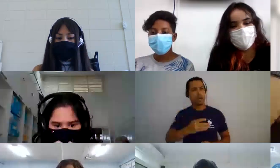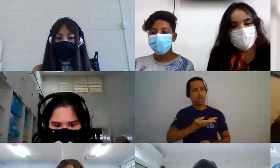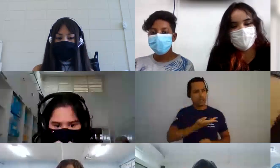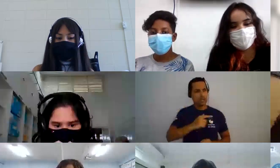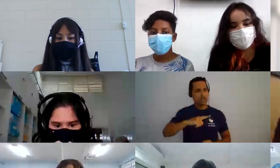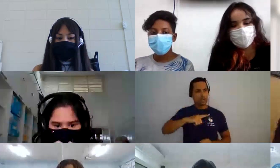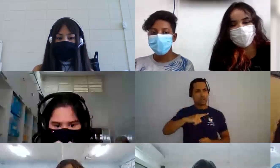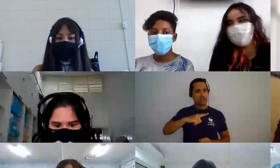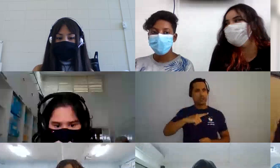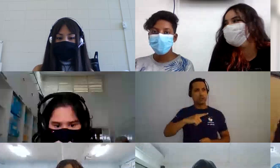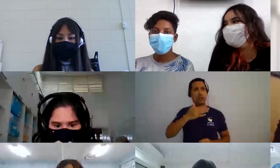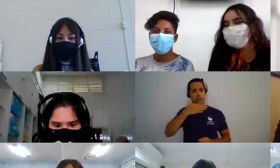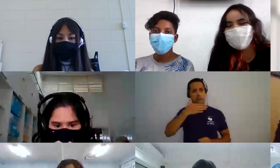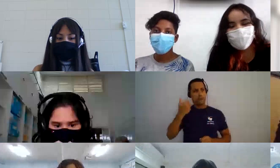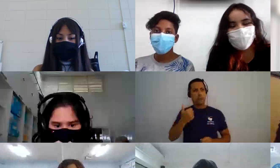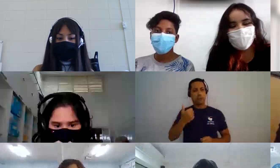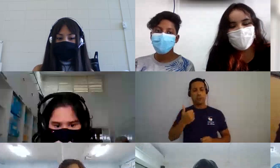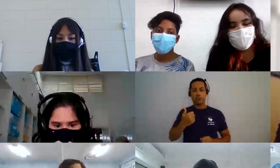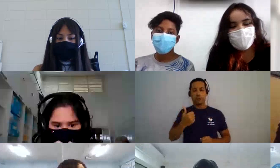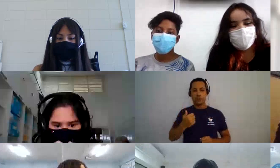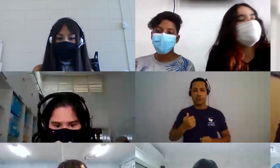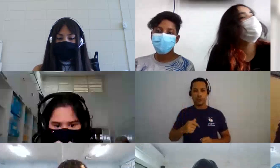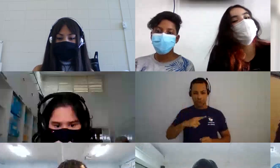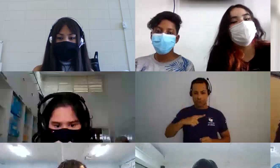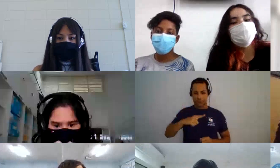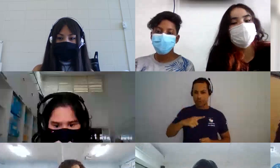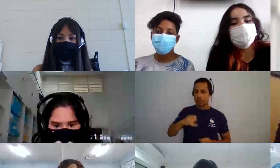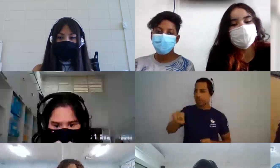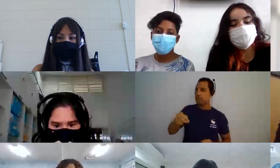ou menos? Você tem uma melhor amiga, Júlia?